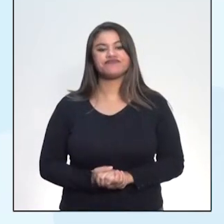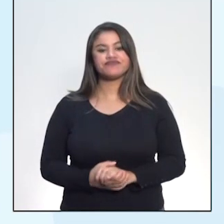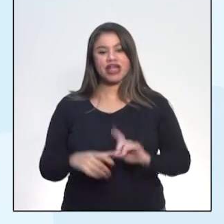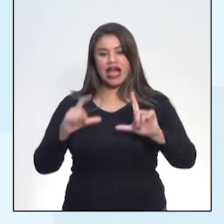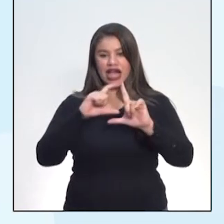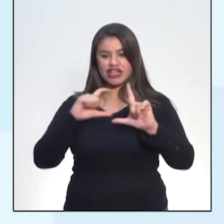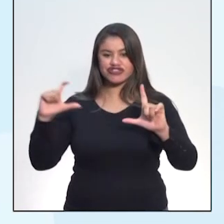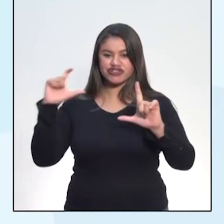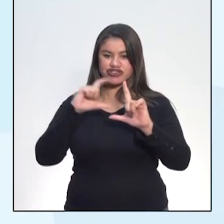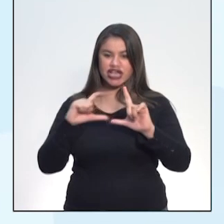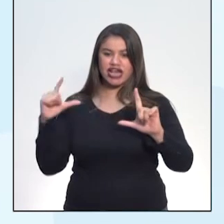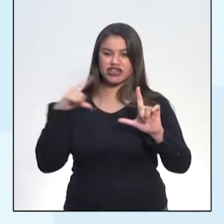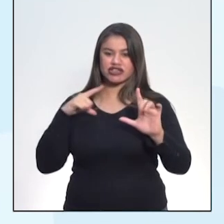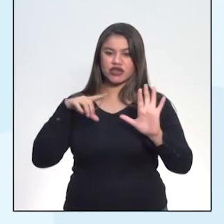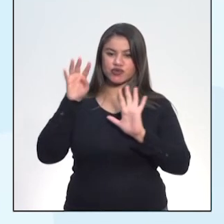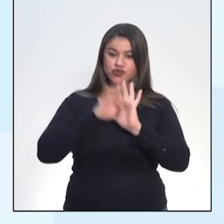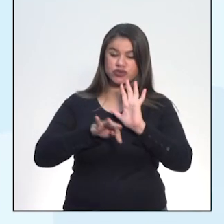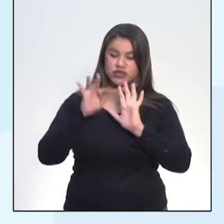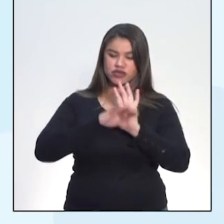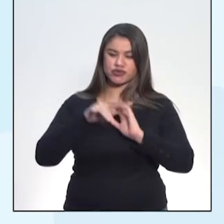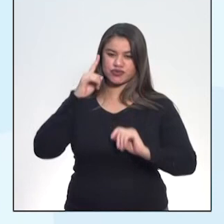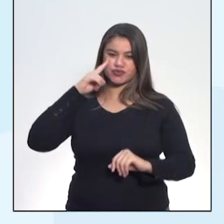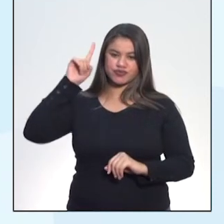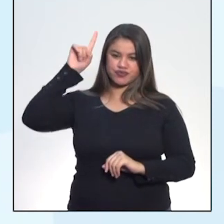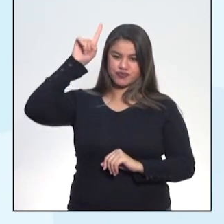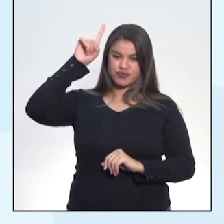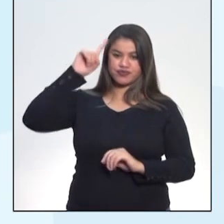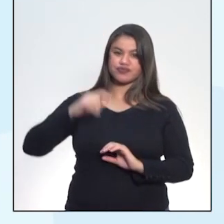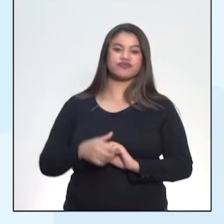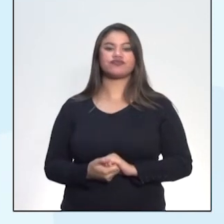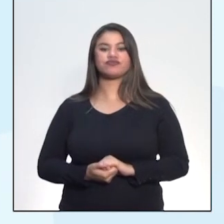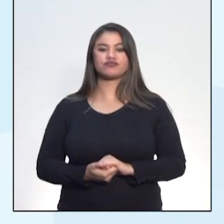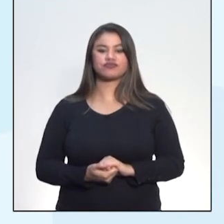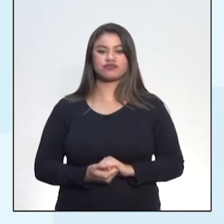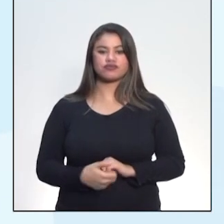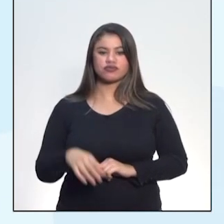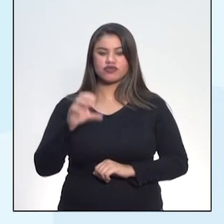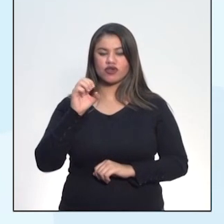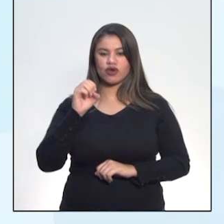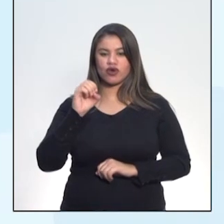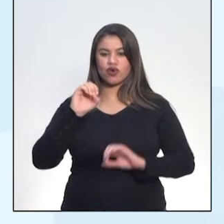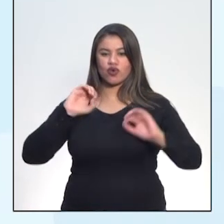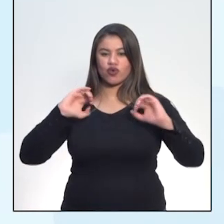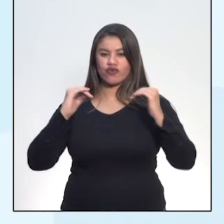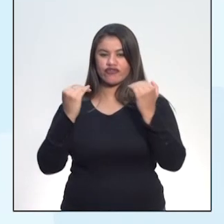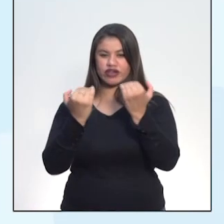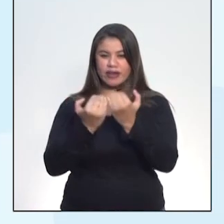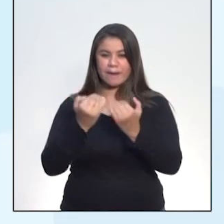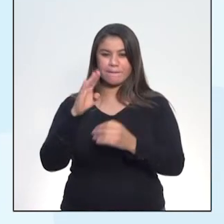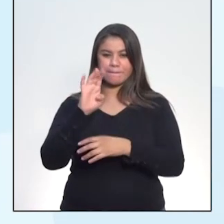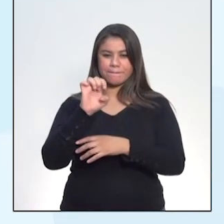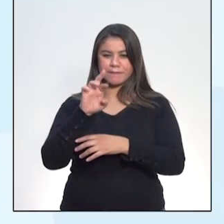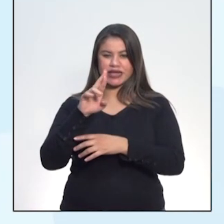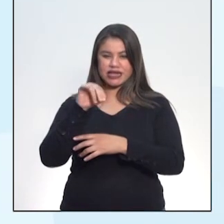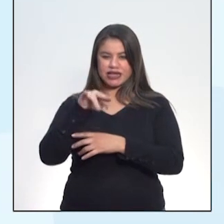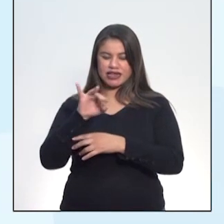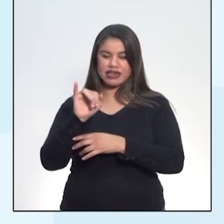ao lado, vai nos mostrar o seguinte: a Conferência de Berlim ocorreu de novembro